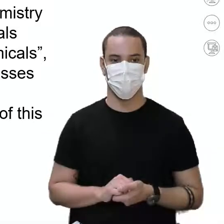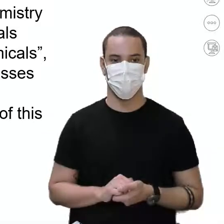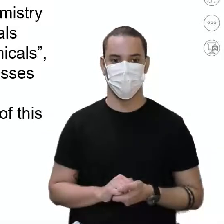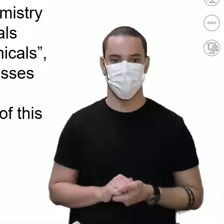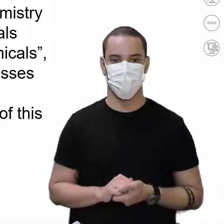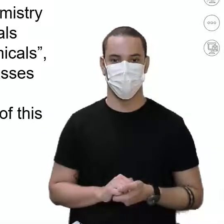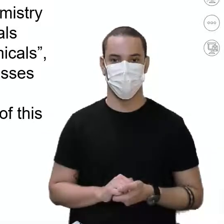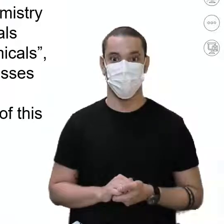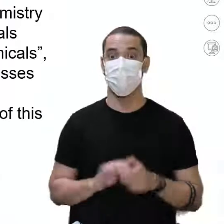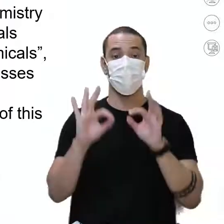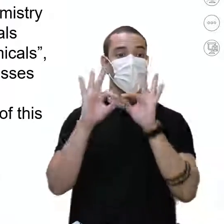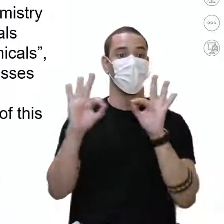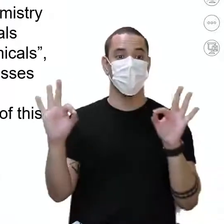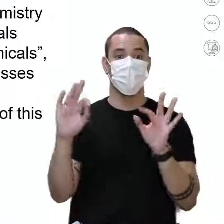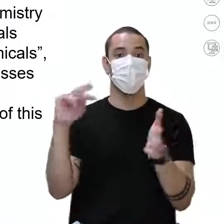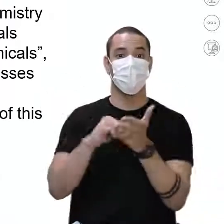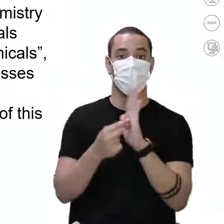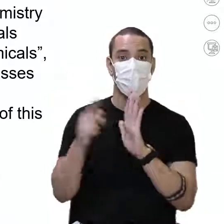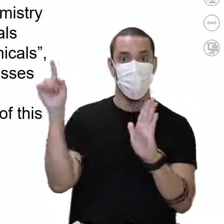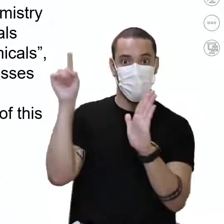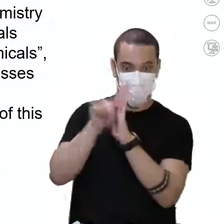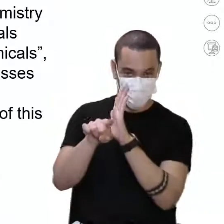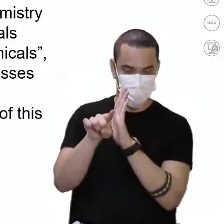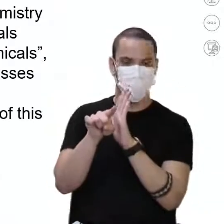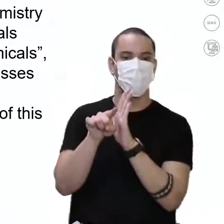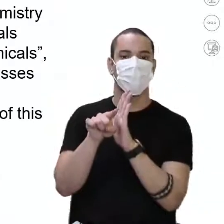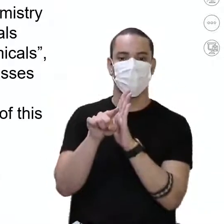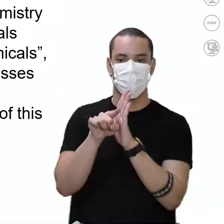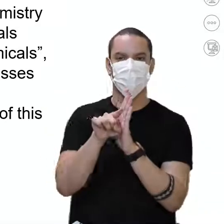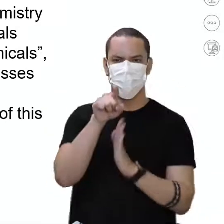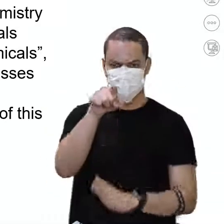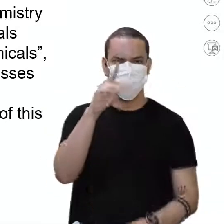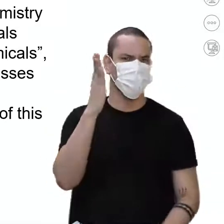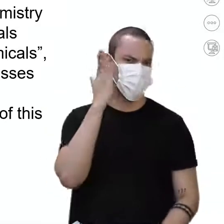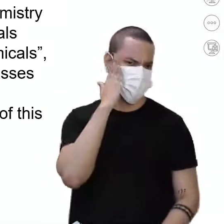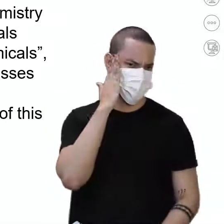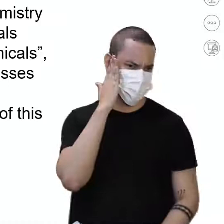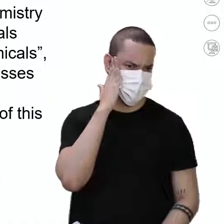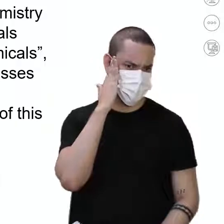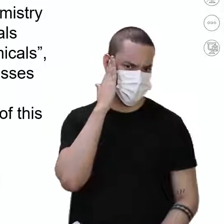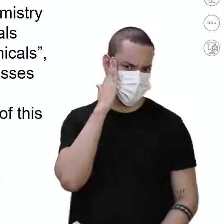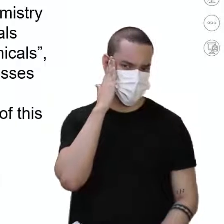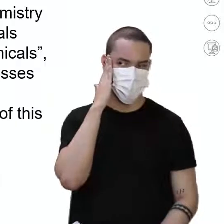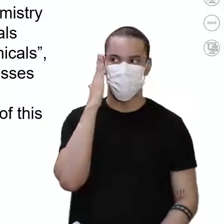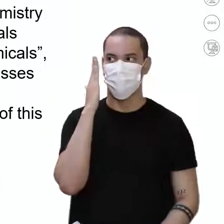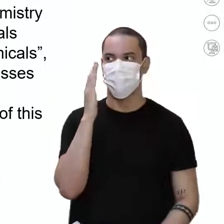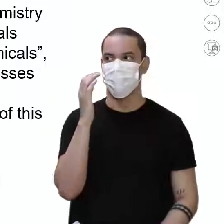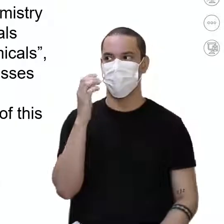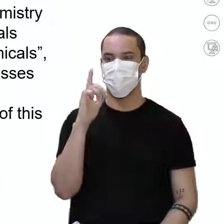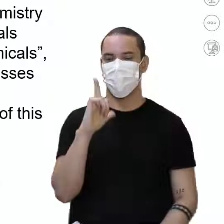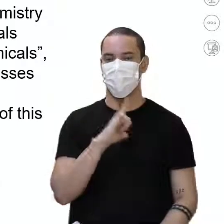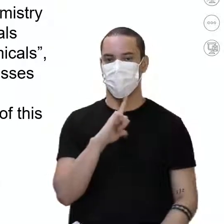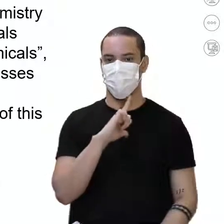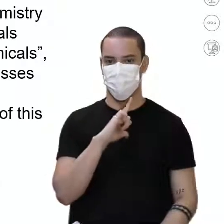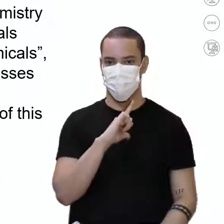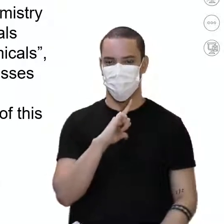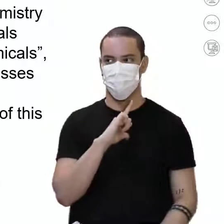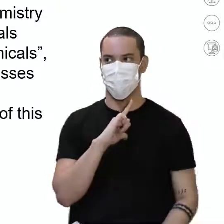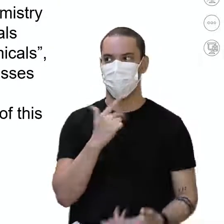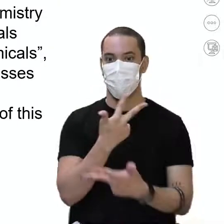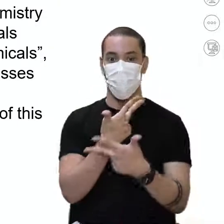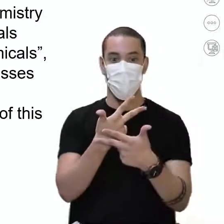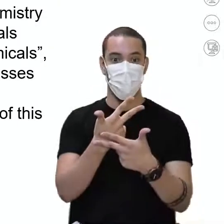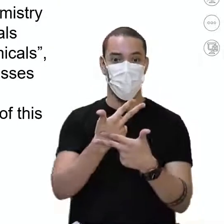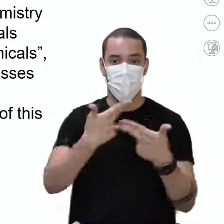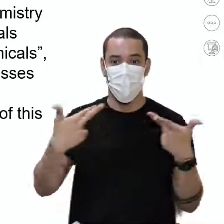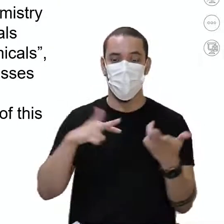in love? É uma pergunta que diz o seguinte. Você sabia, did you know, que há muitas